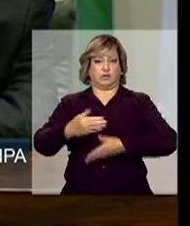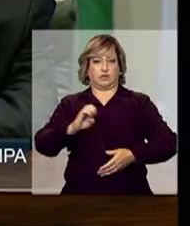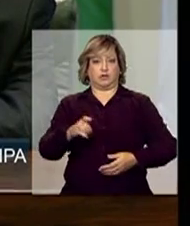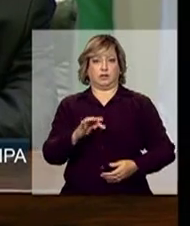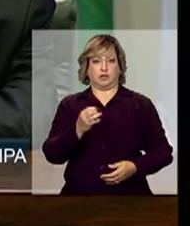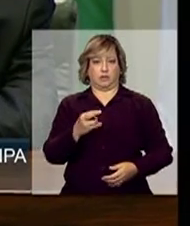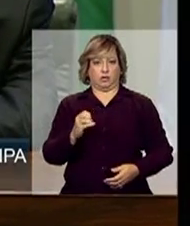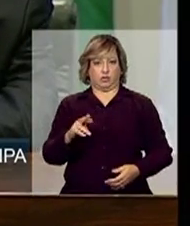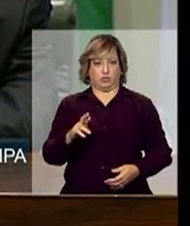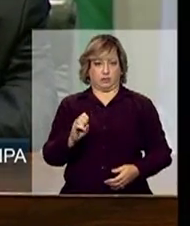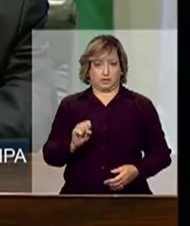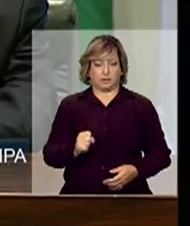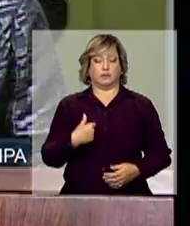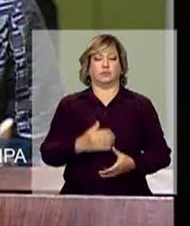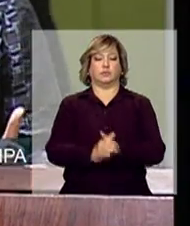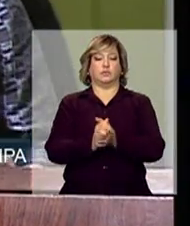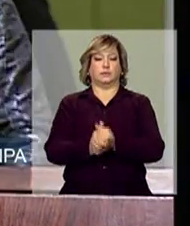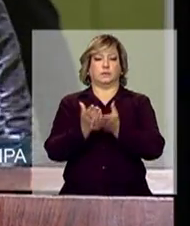Cumprimento e dirijo